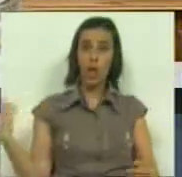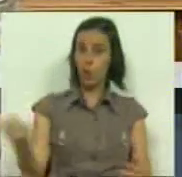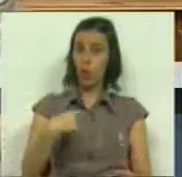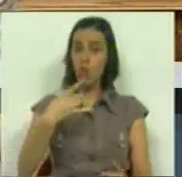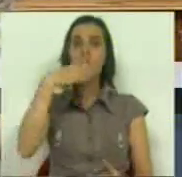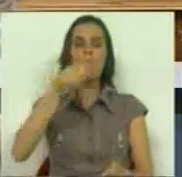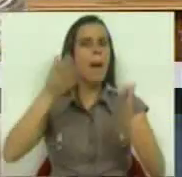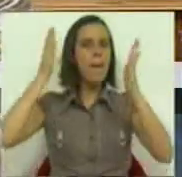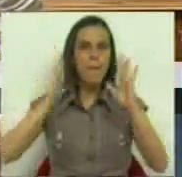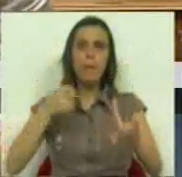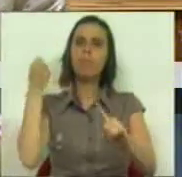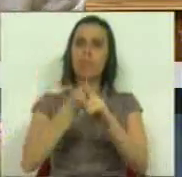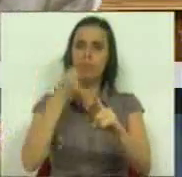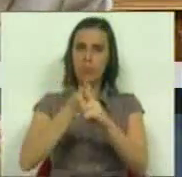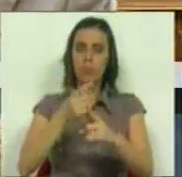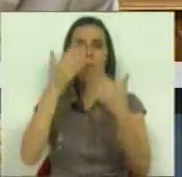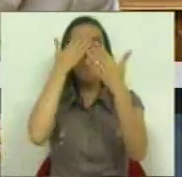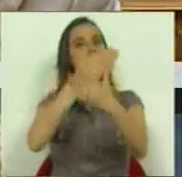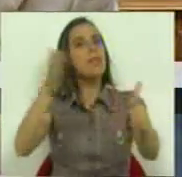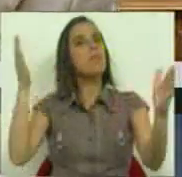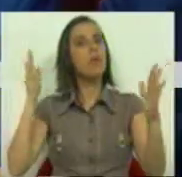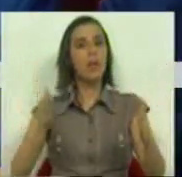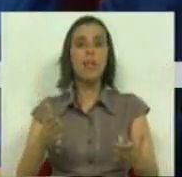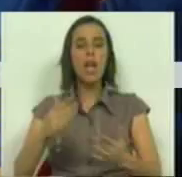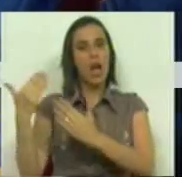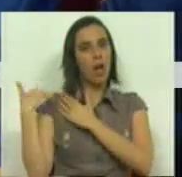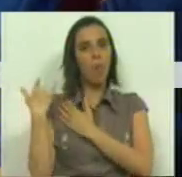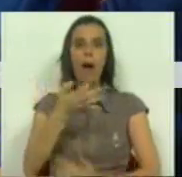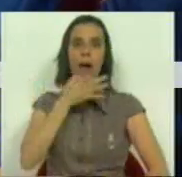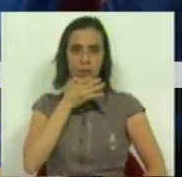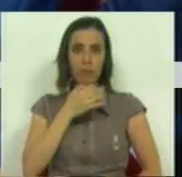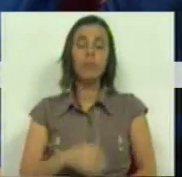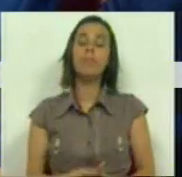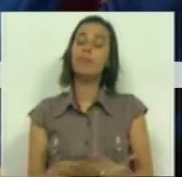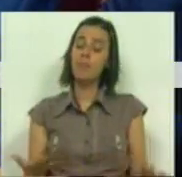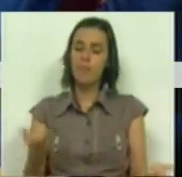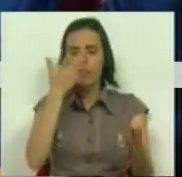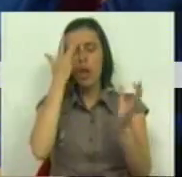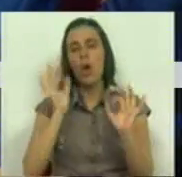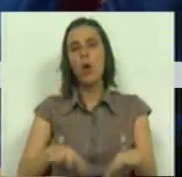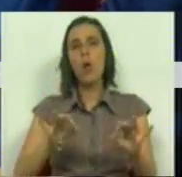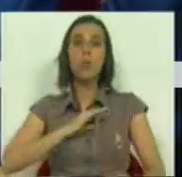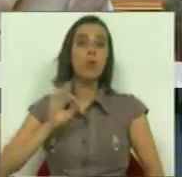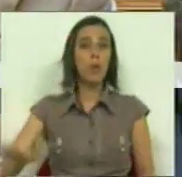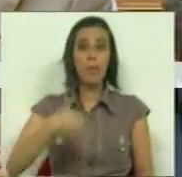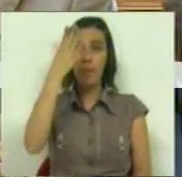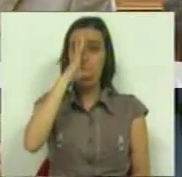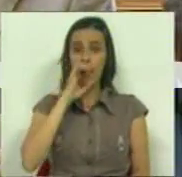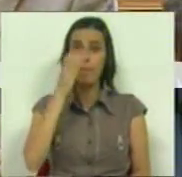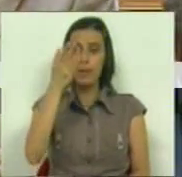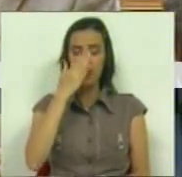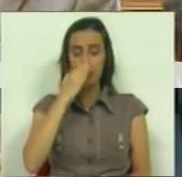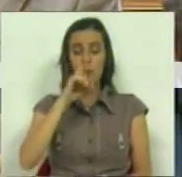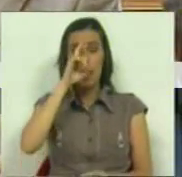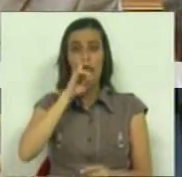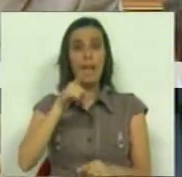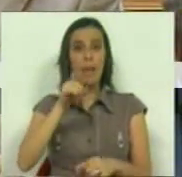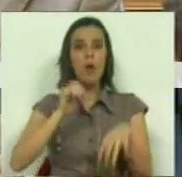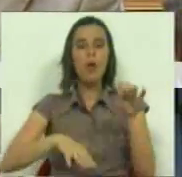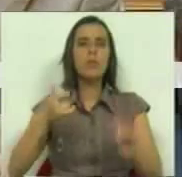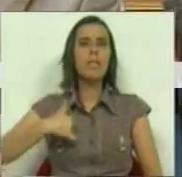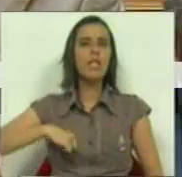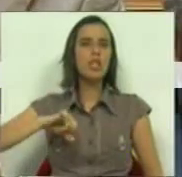todos que é preciso lutar por uma democracia responsável. E concluo, Sr. Primeiro-Ministro, lembrando-lhe o que se está a